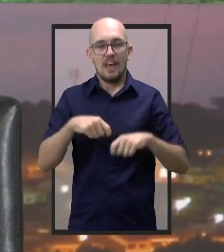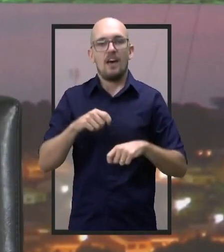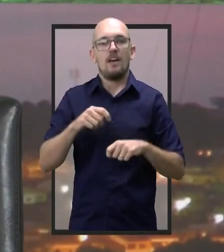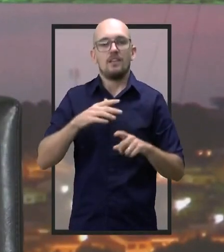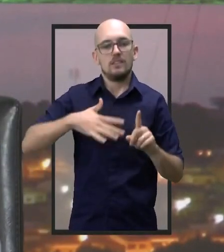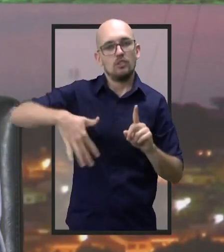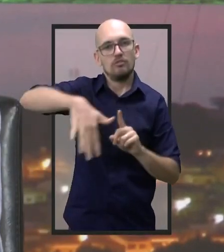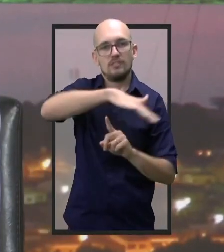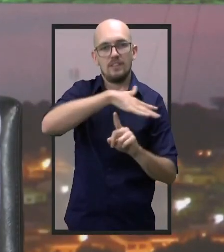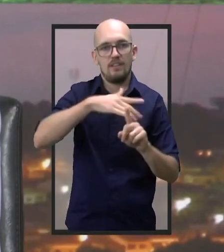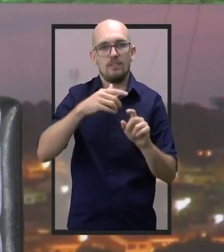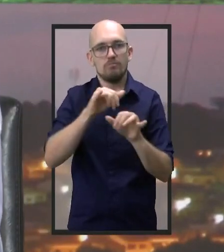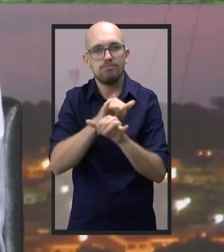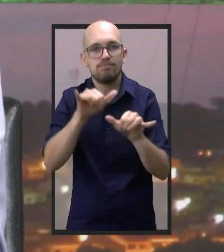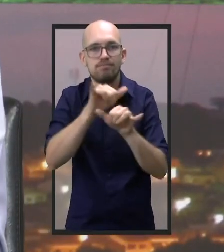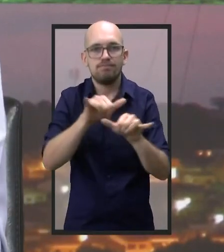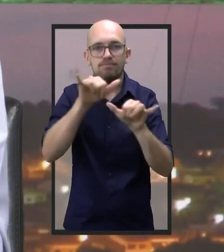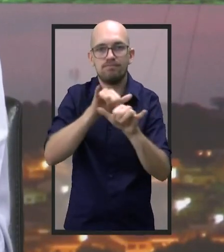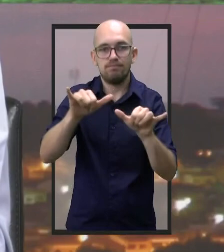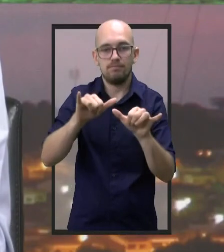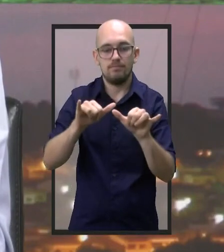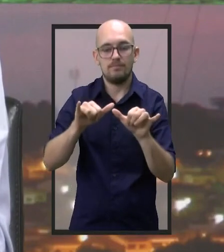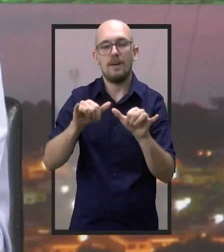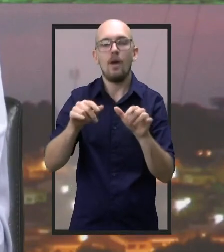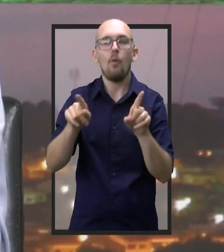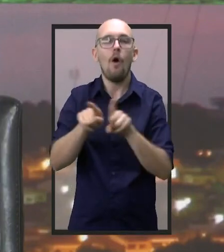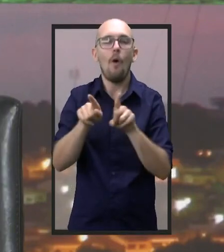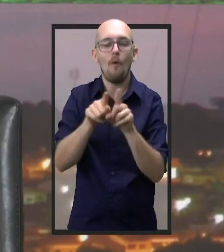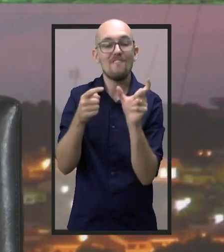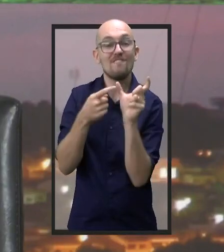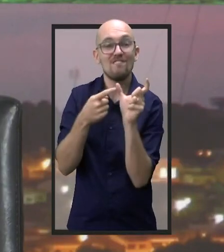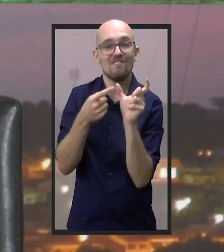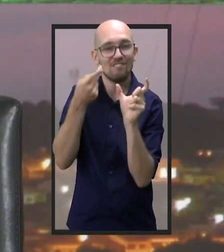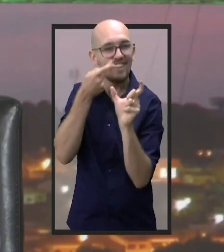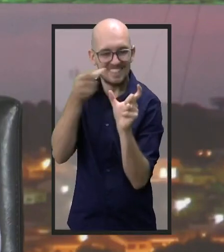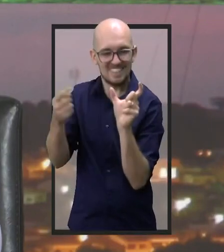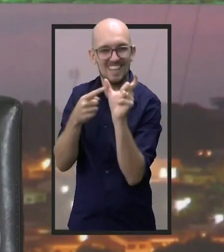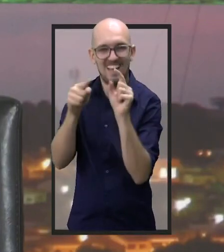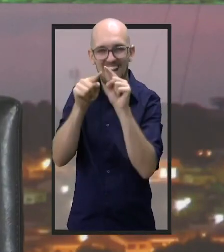sociedade fora, dentro do nosso cartão de visita, tem que ter esse esforço